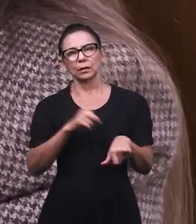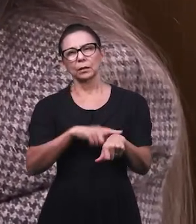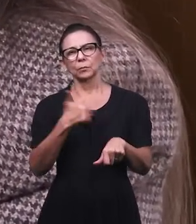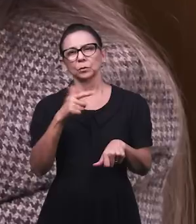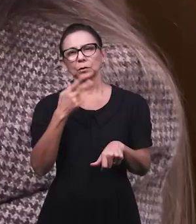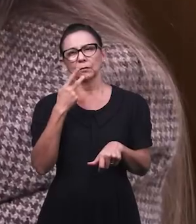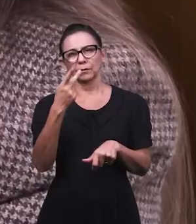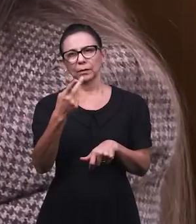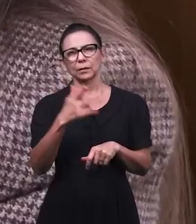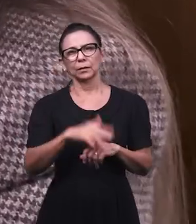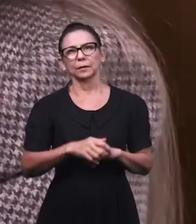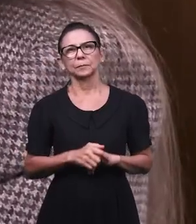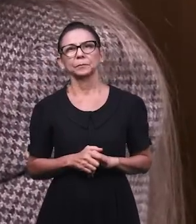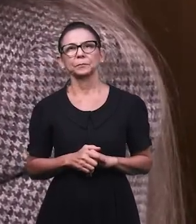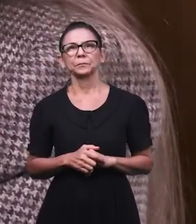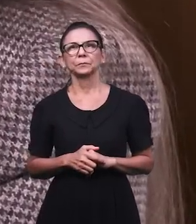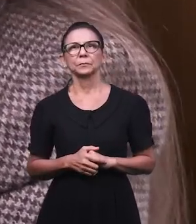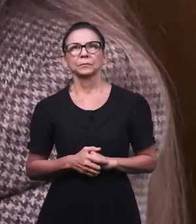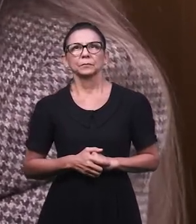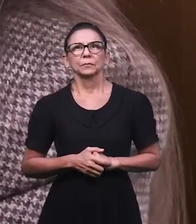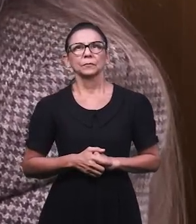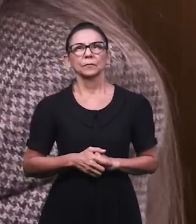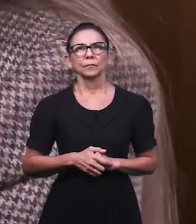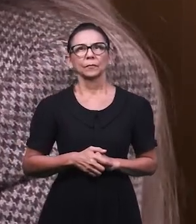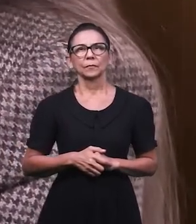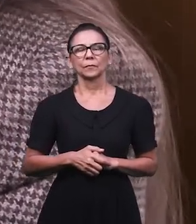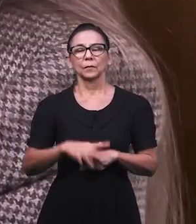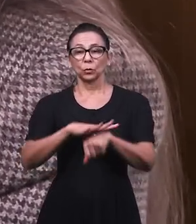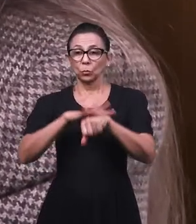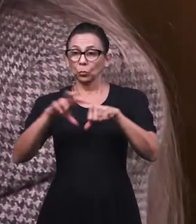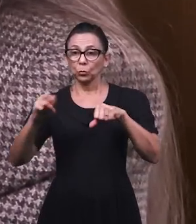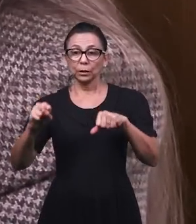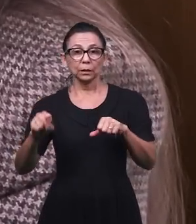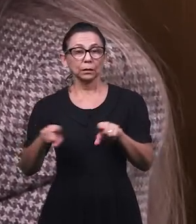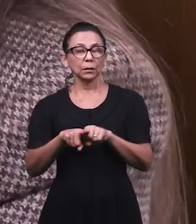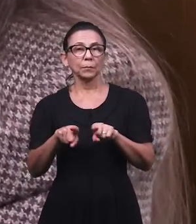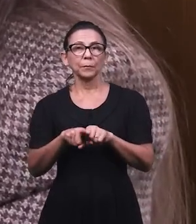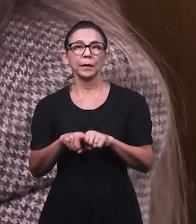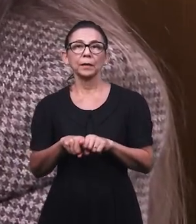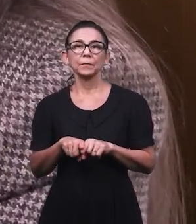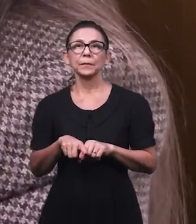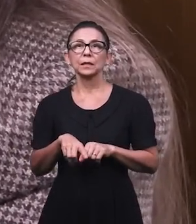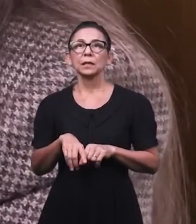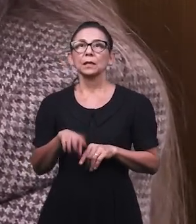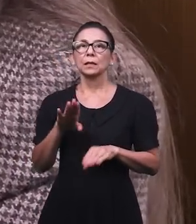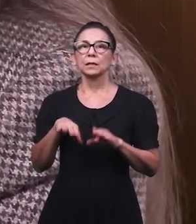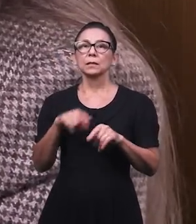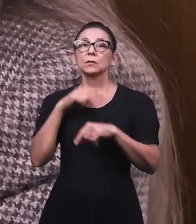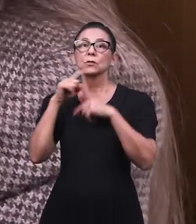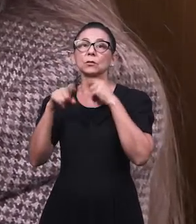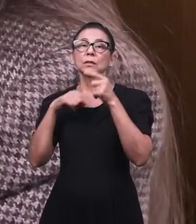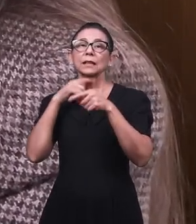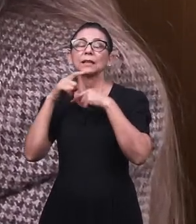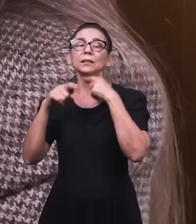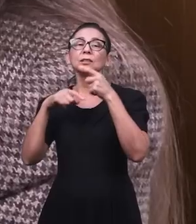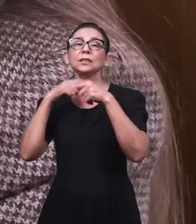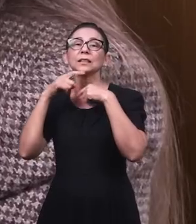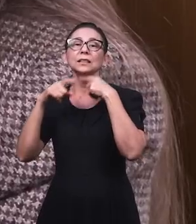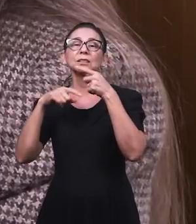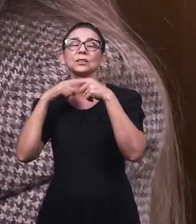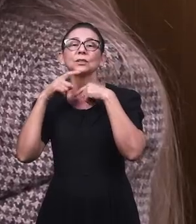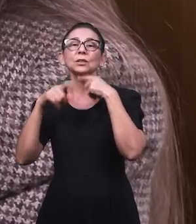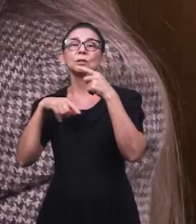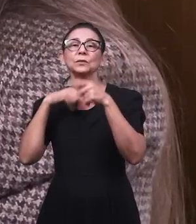Mas Deus nos cura, pelo amor de Deus, eu fui curada. E às vezes a gente duvida que Deus pode nos